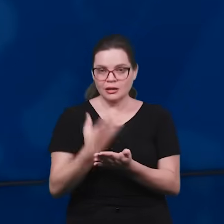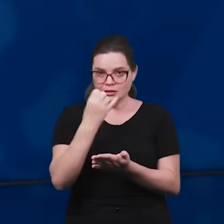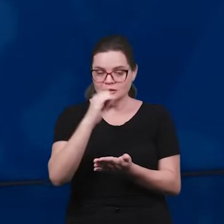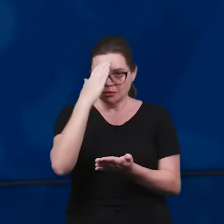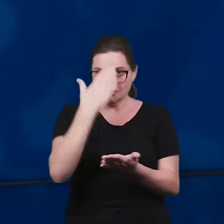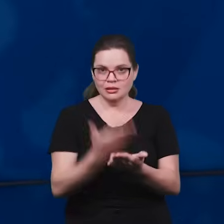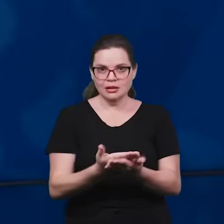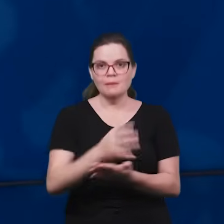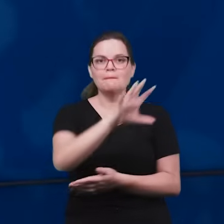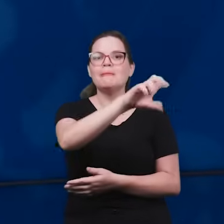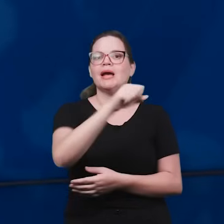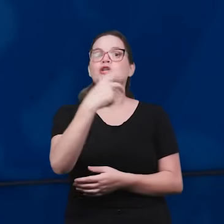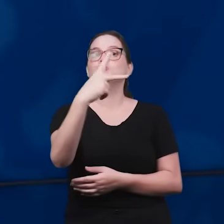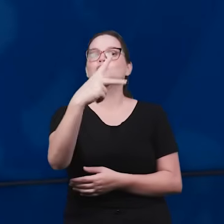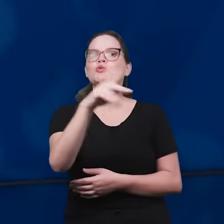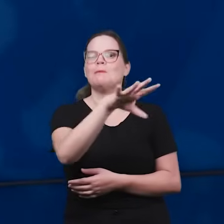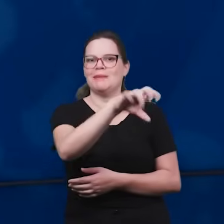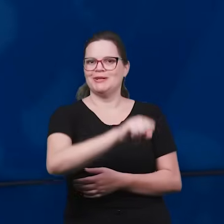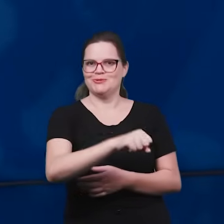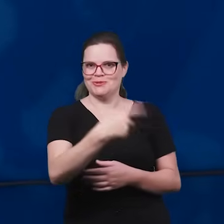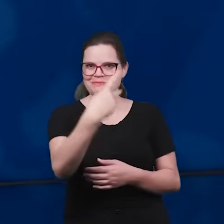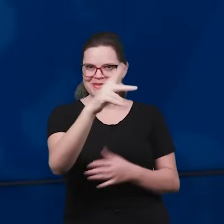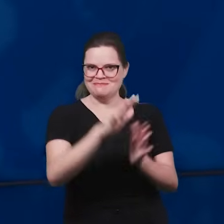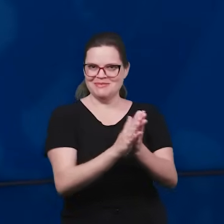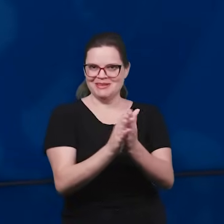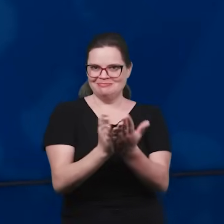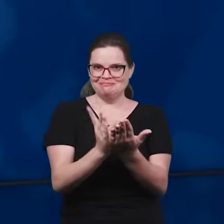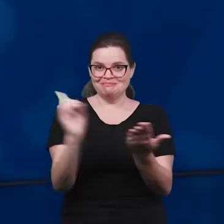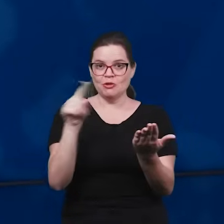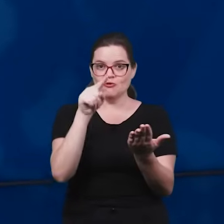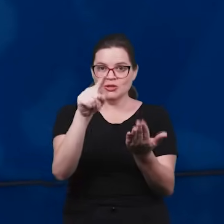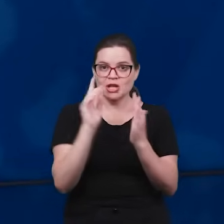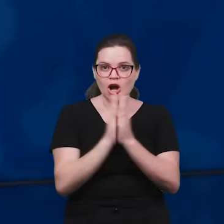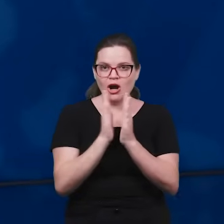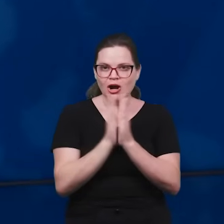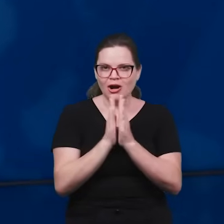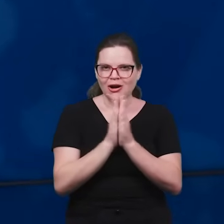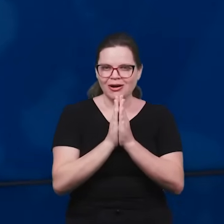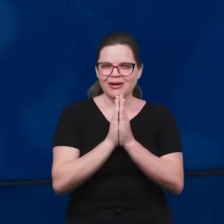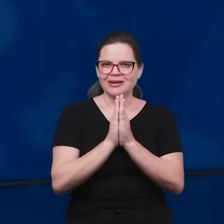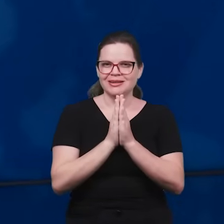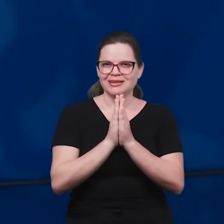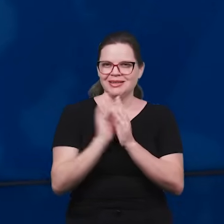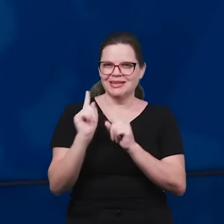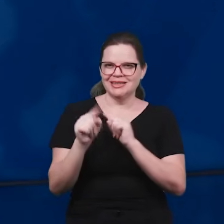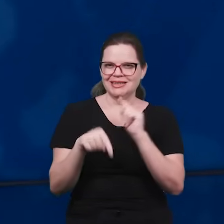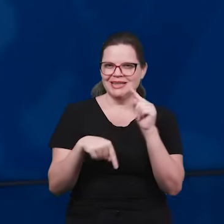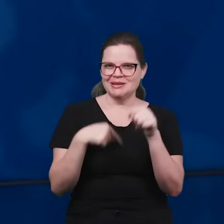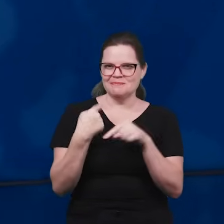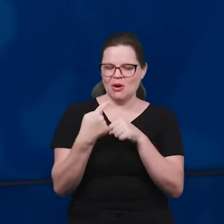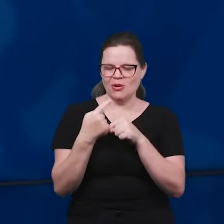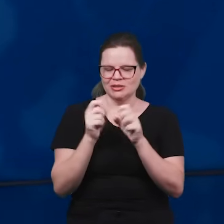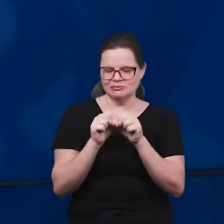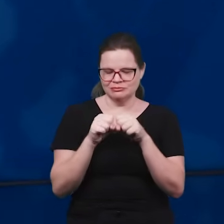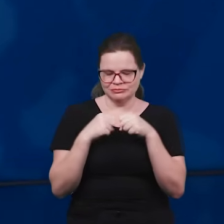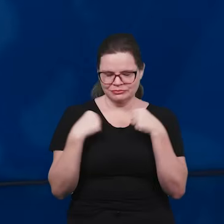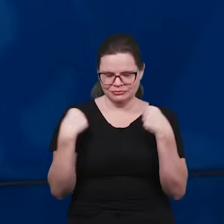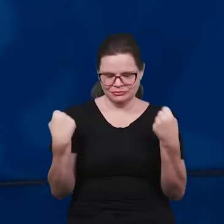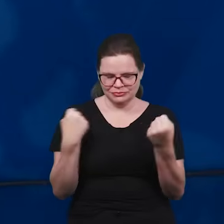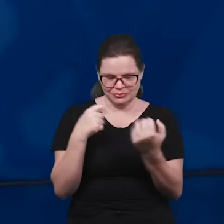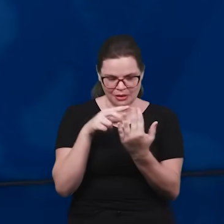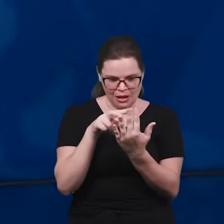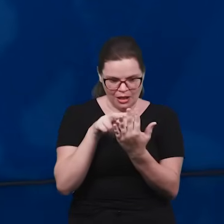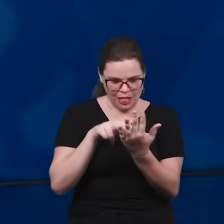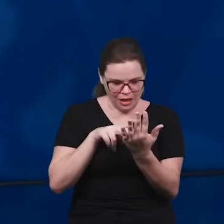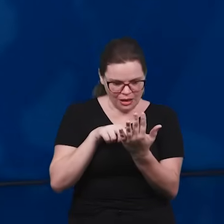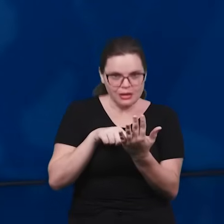Se crê, então pegue uma Bíblia em sua mão, faça uma oração a Deus e depois comece a ler a Bíblia. E